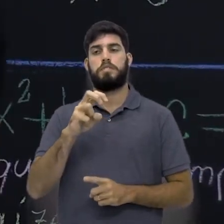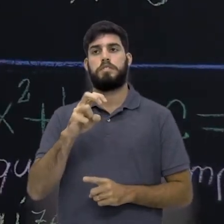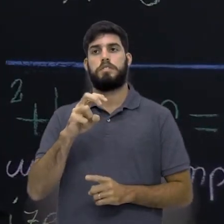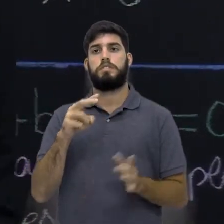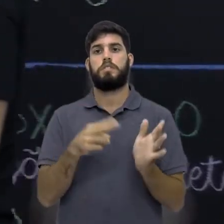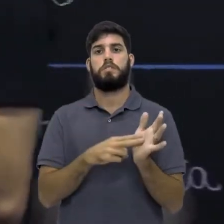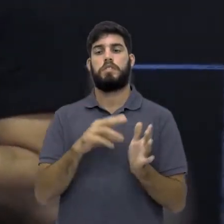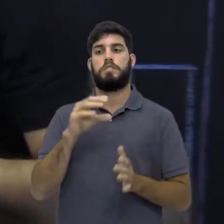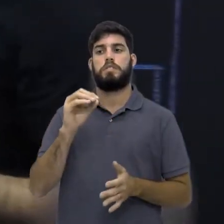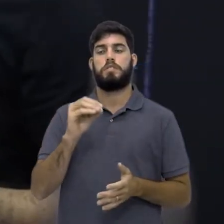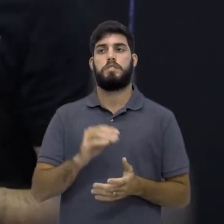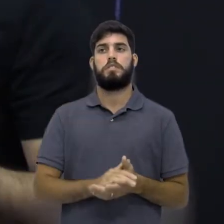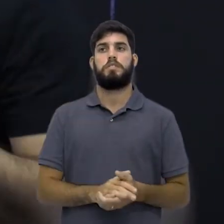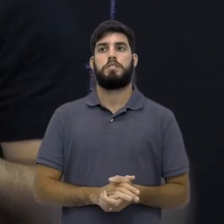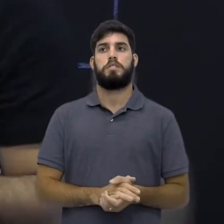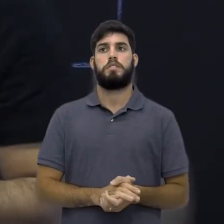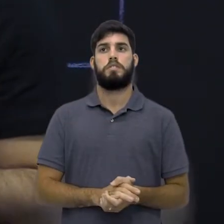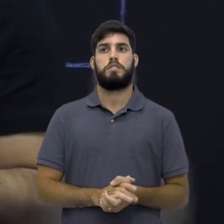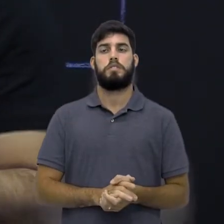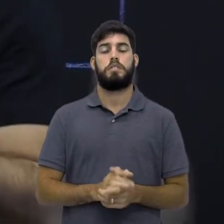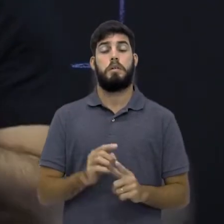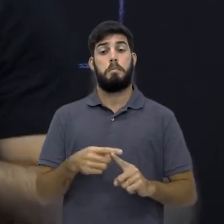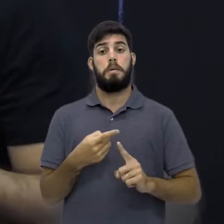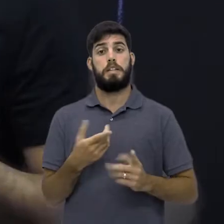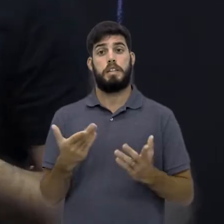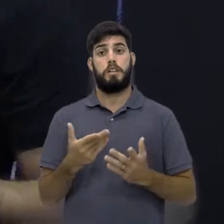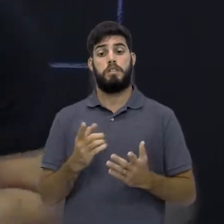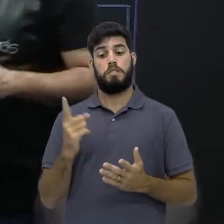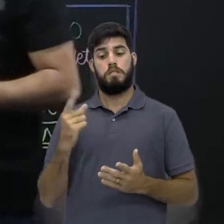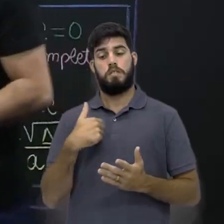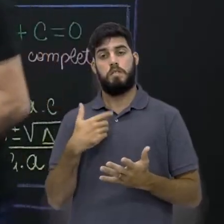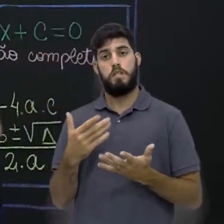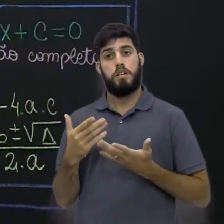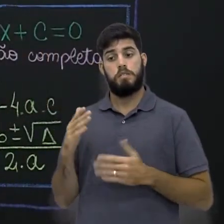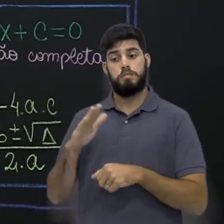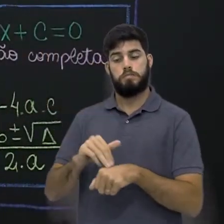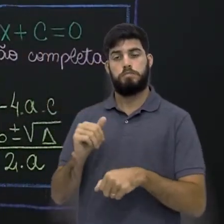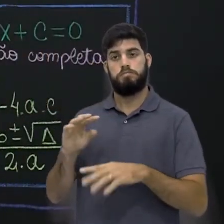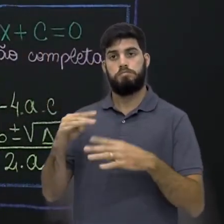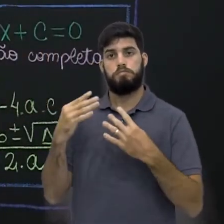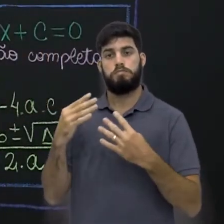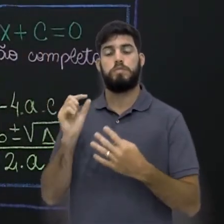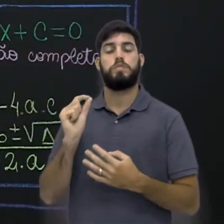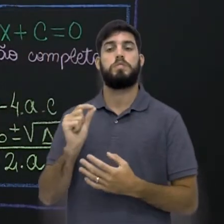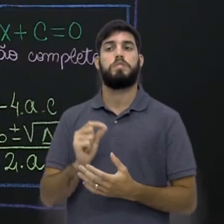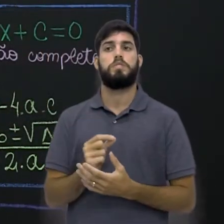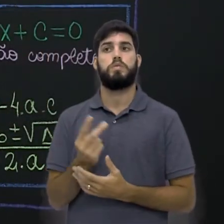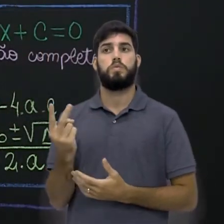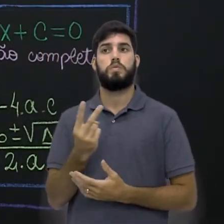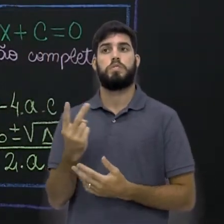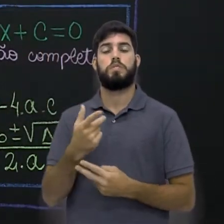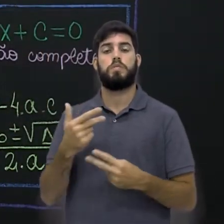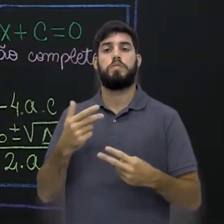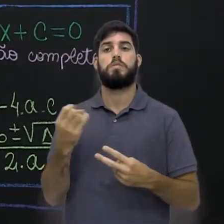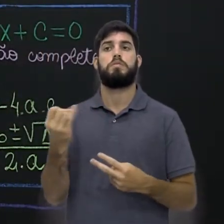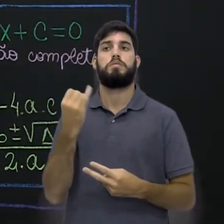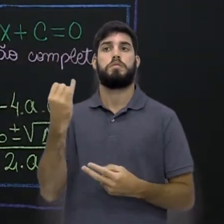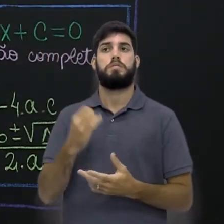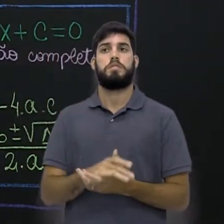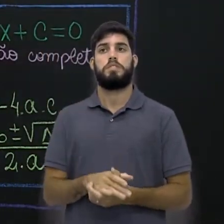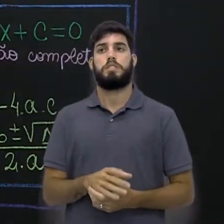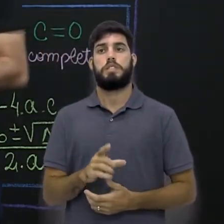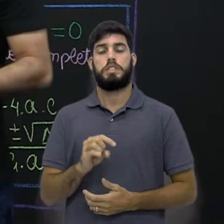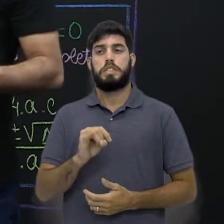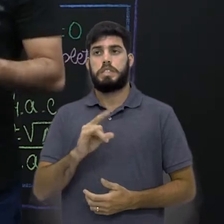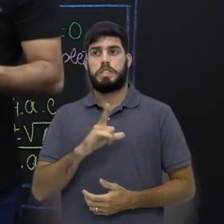a zero. Só que aqui eu quero te chamar a atenção para duas coisas bem importantes. Quando você tiver uma